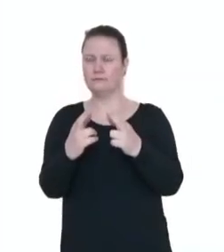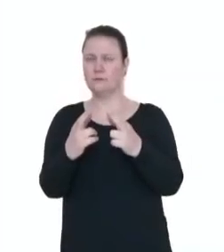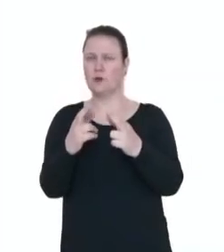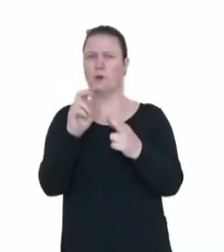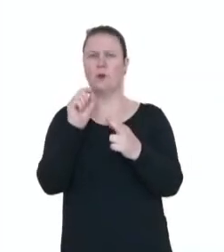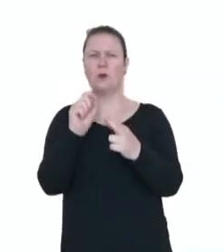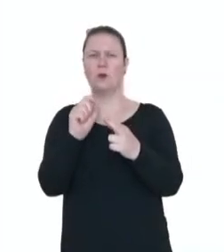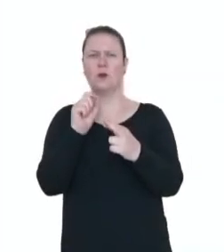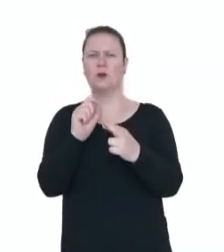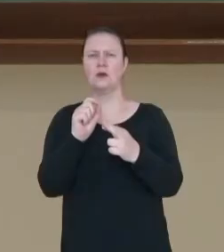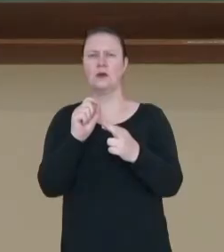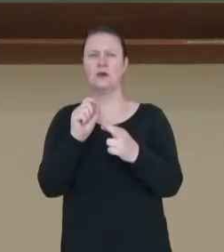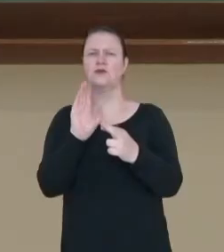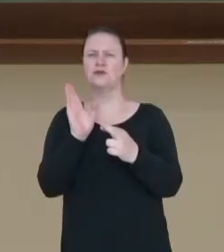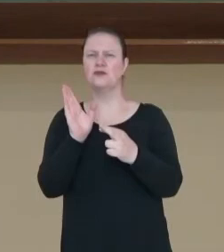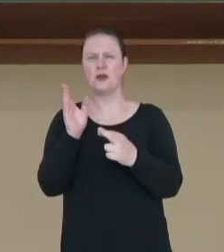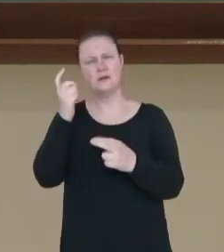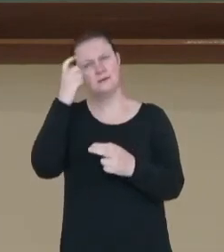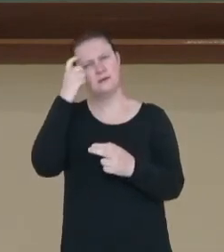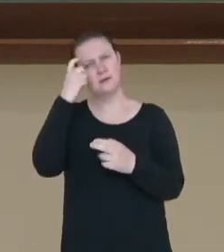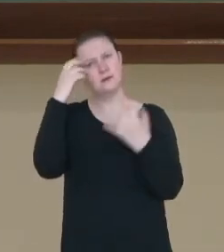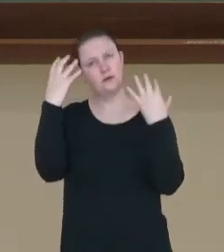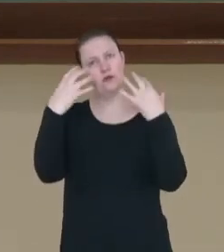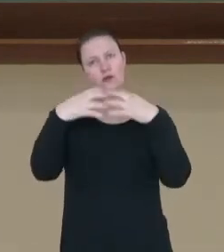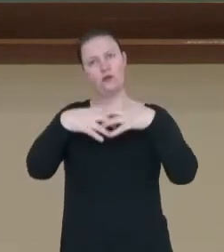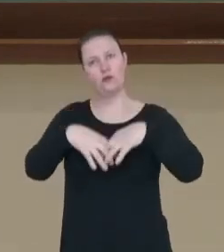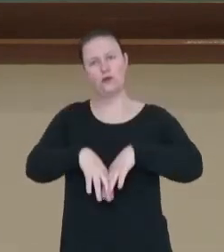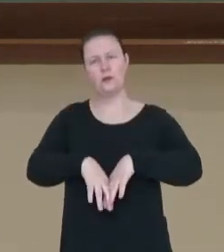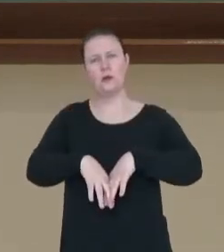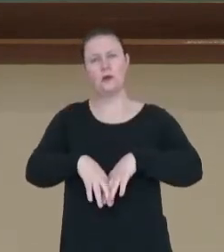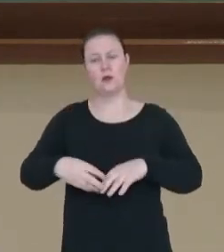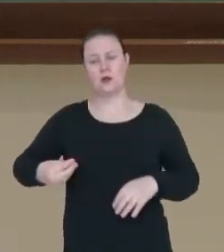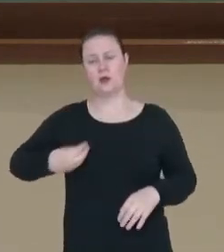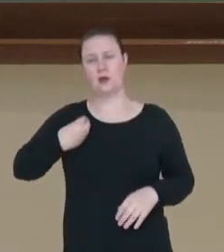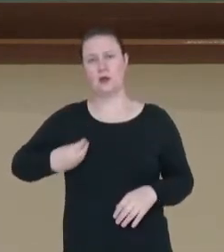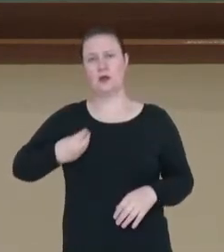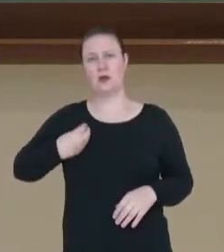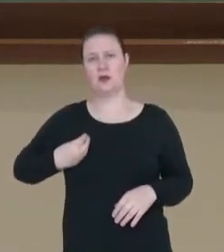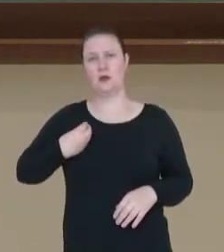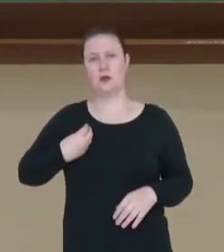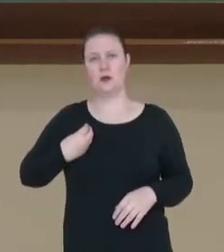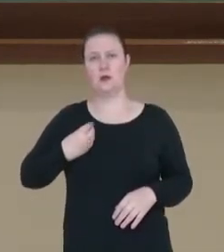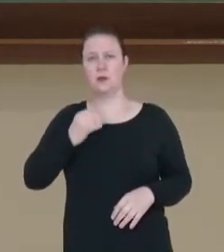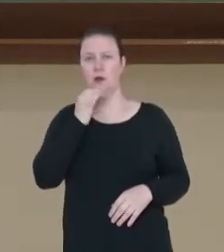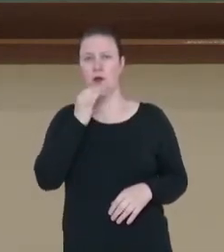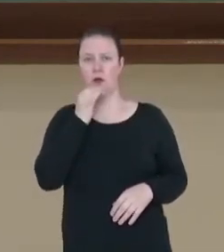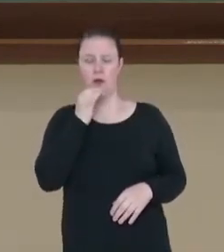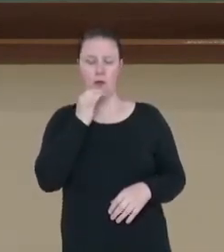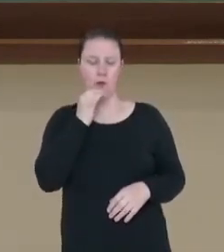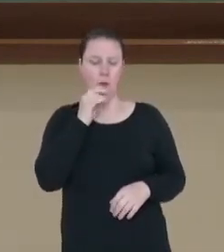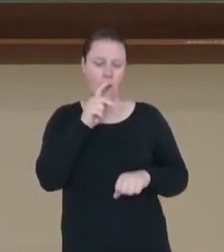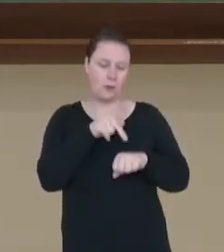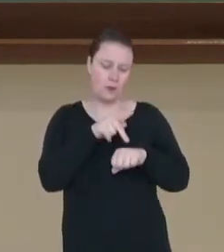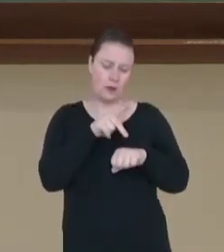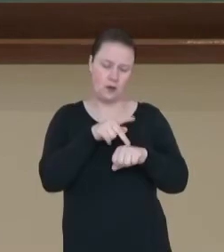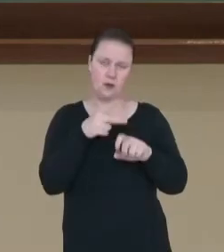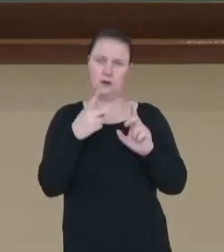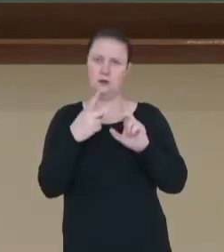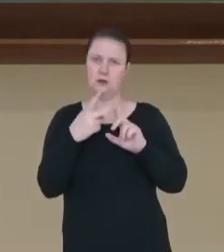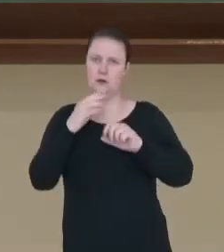chão. Você já tinha pensado no que vive de barriga no chão, tipo pedra, sapo? Olha